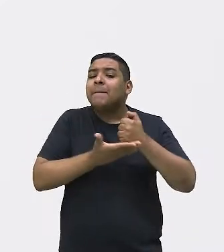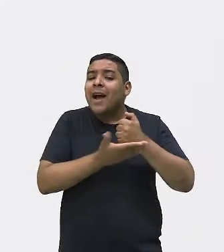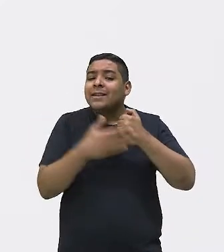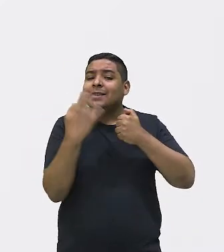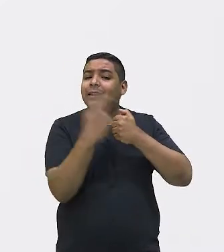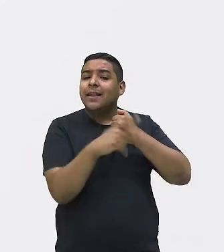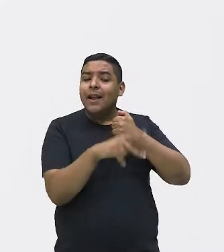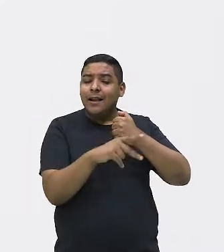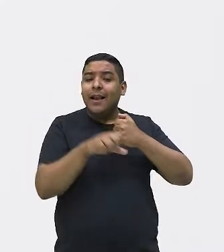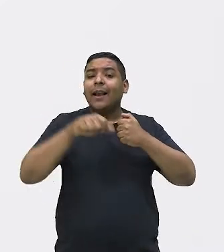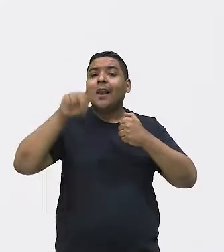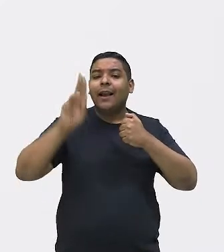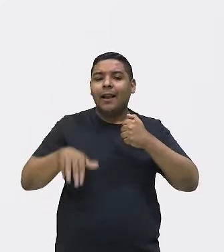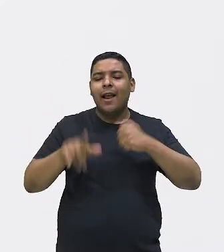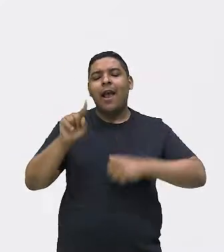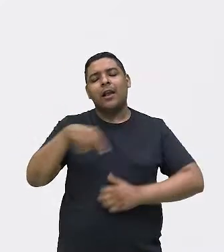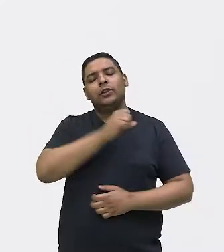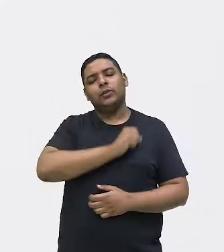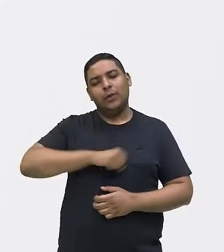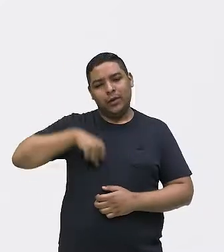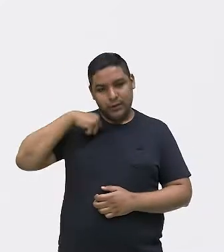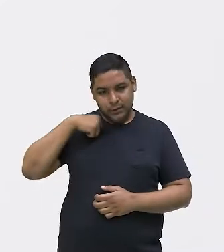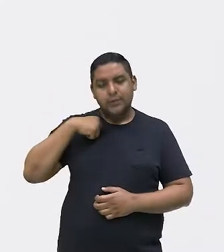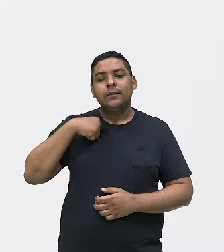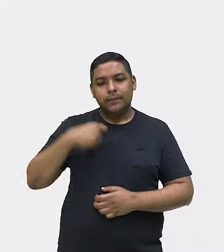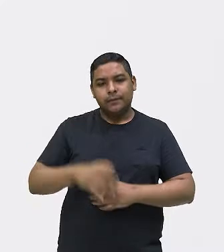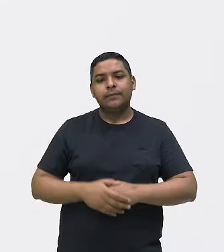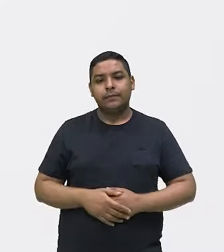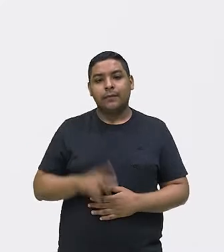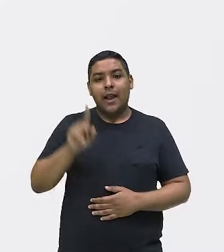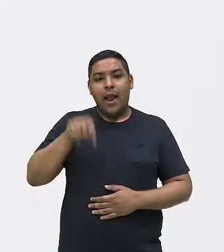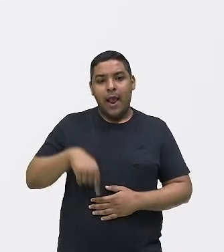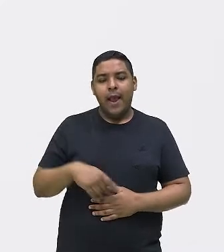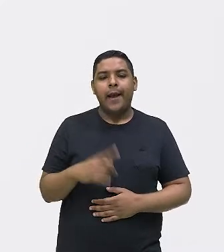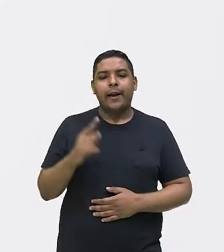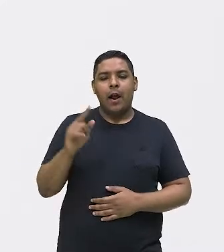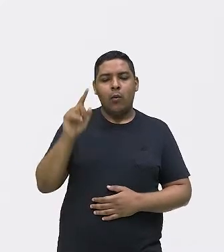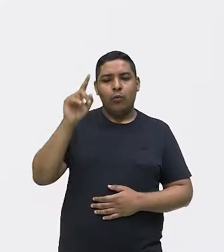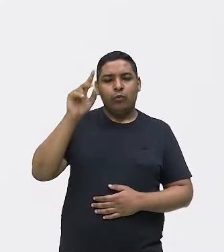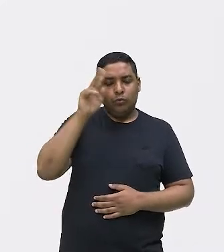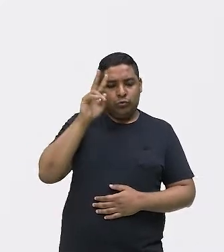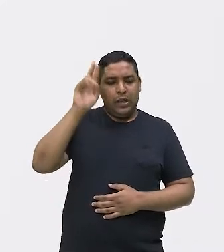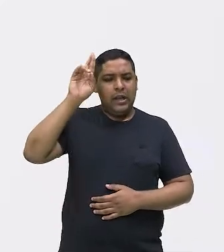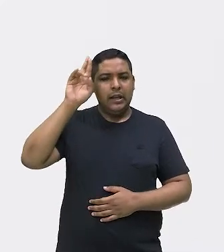na ideia de Sócrates, né? Sócrates foi o grande mestre que deu